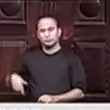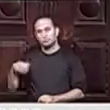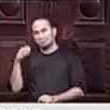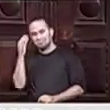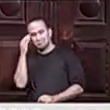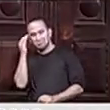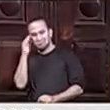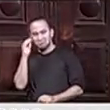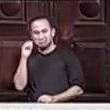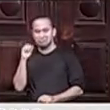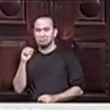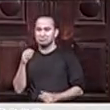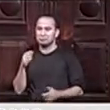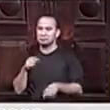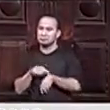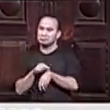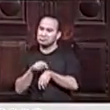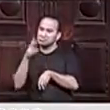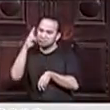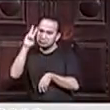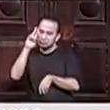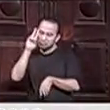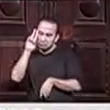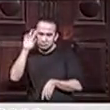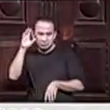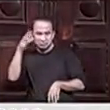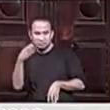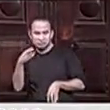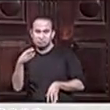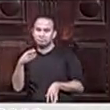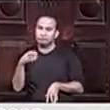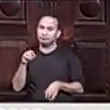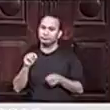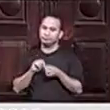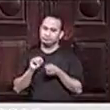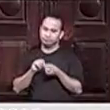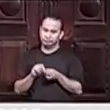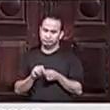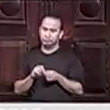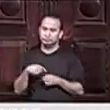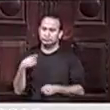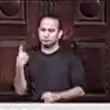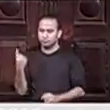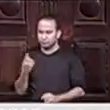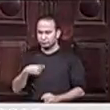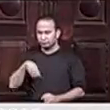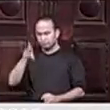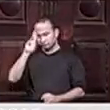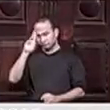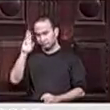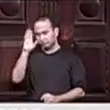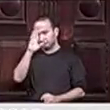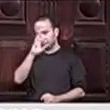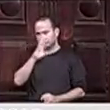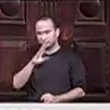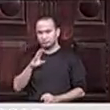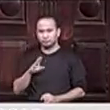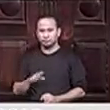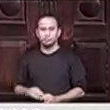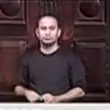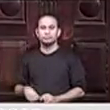nesse momento histórico, que essa decisão ainda não tenha sido tomada por nossas lideranças nacionais. Por